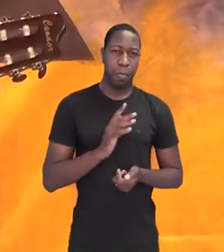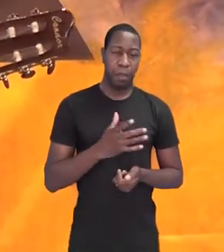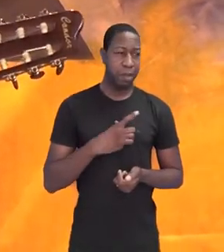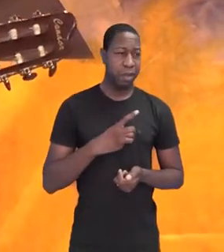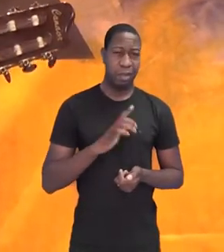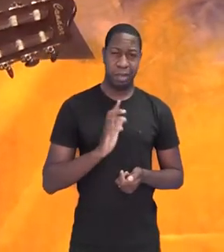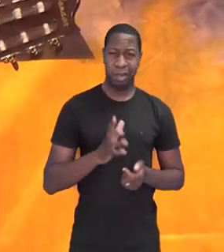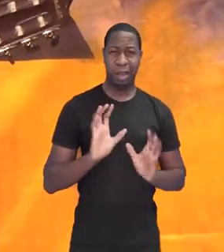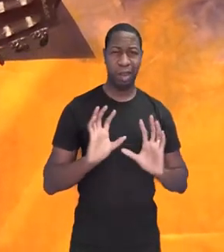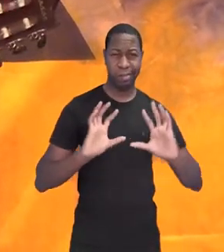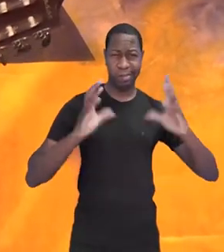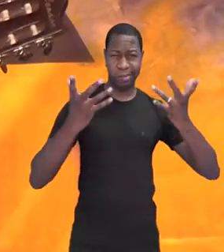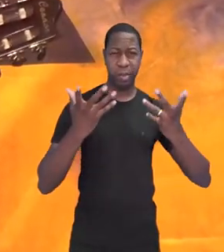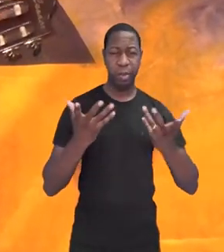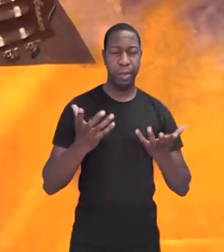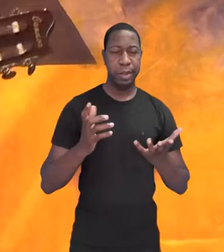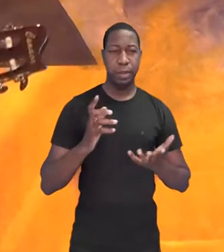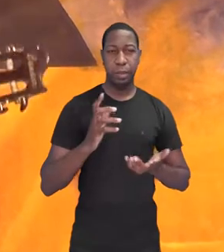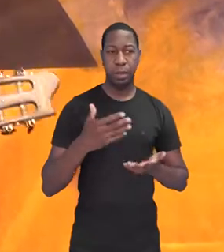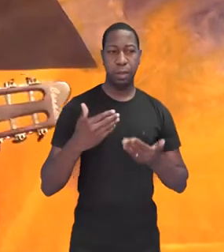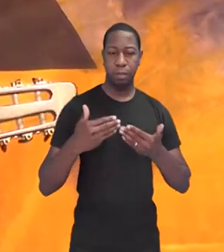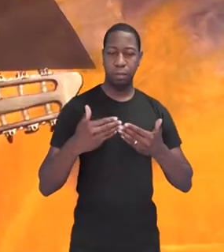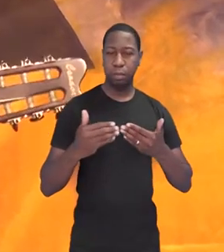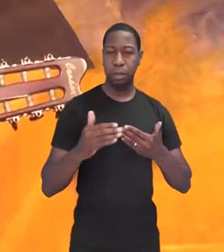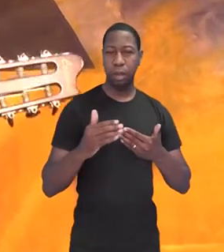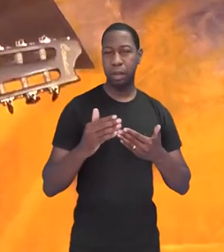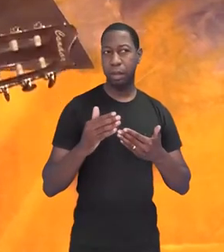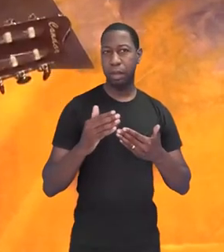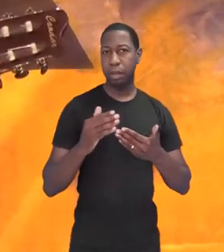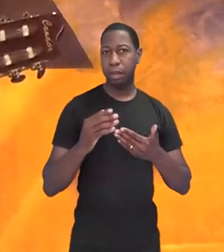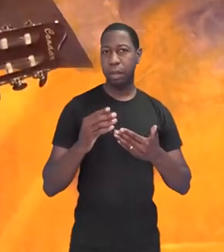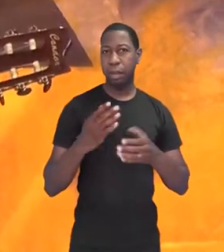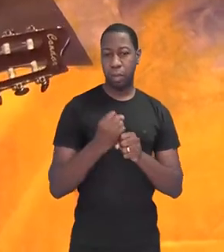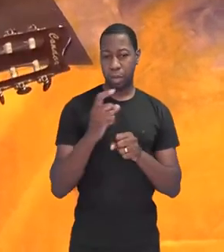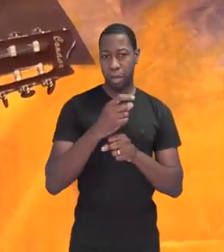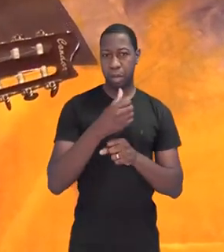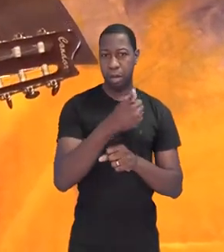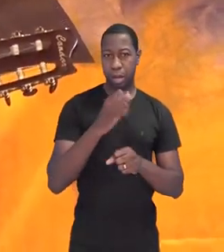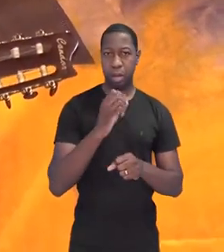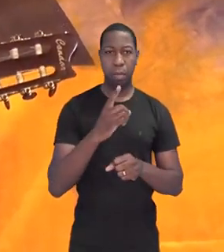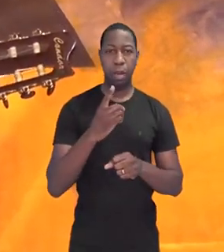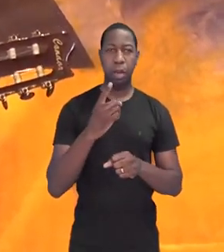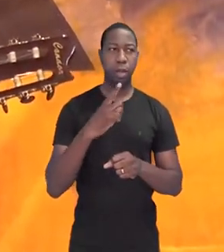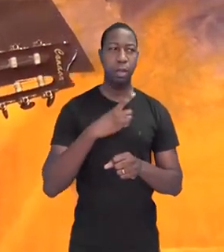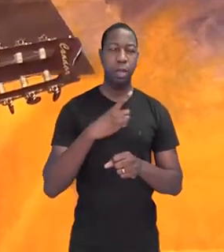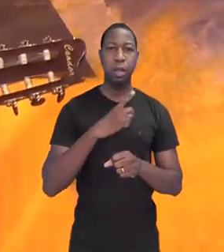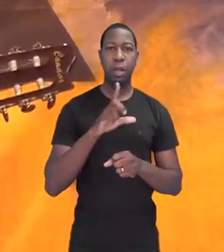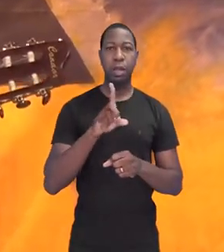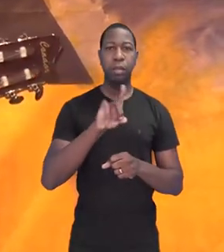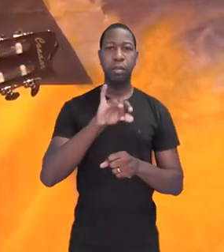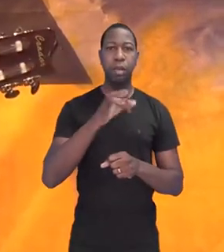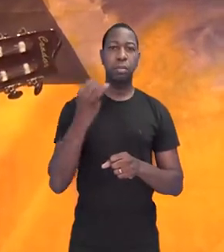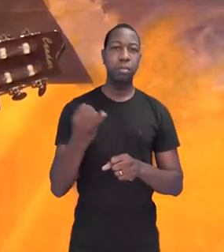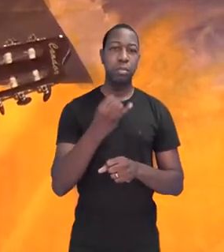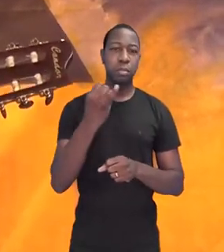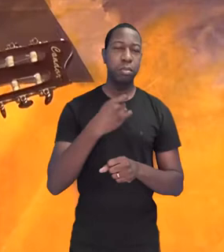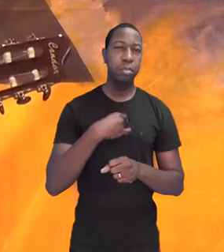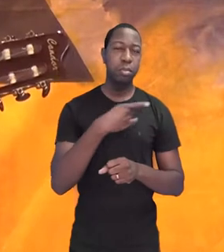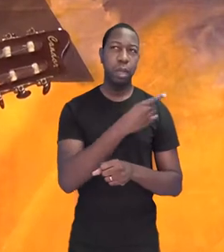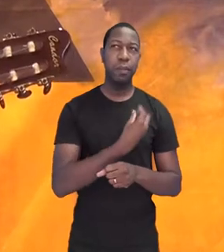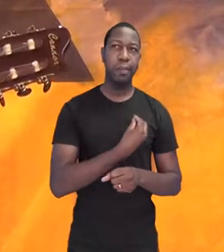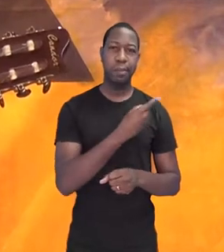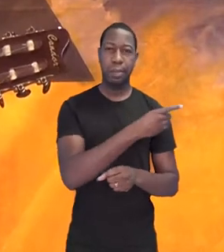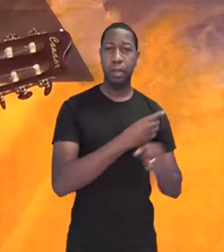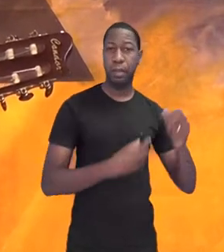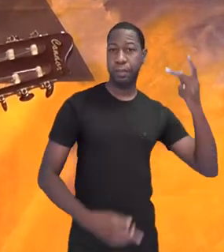já tinha a comemoração da Semana de Arte Moderna, mas não os 100 anos. Era uma data redonda também. Eu